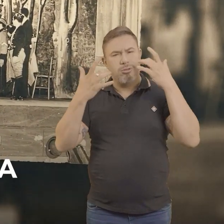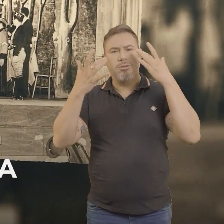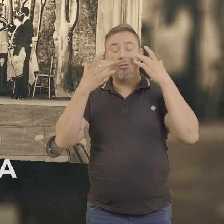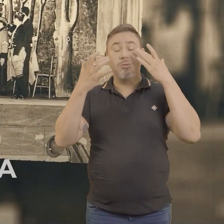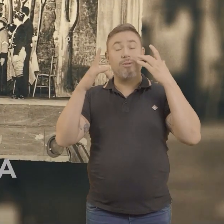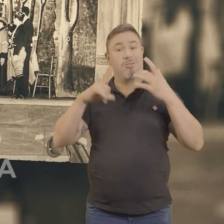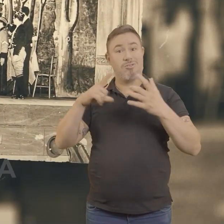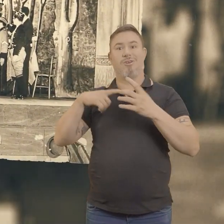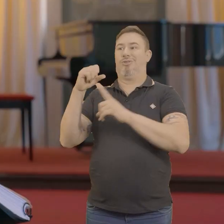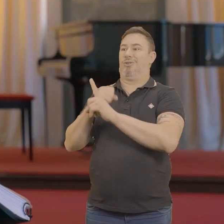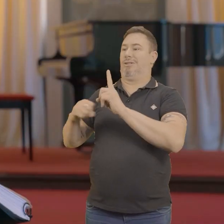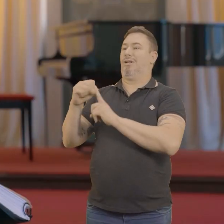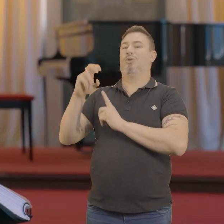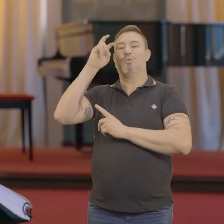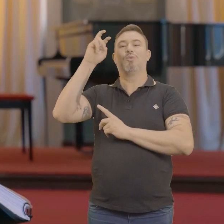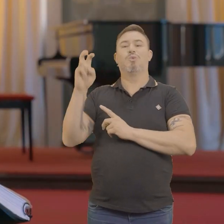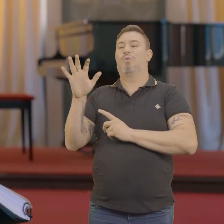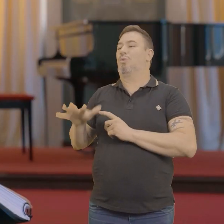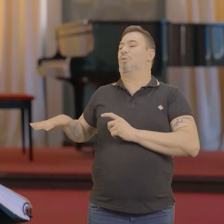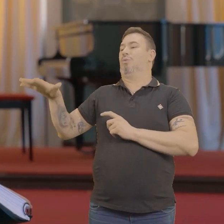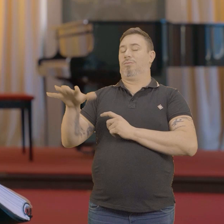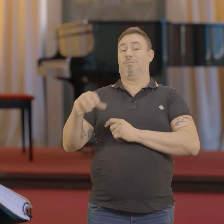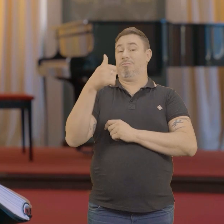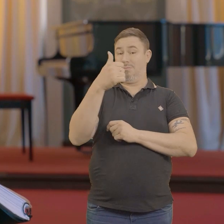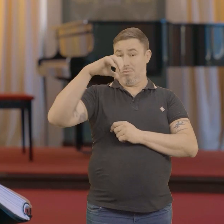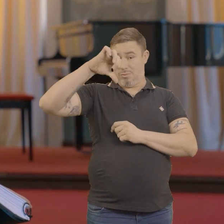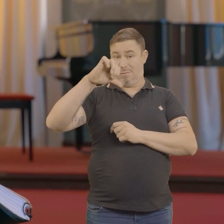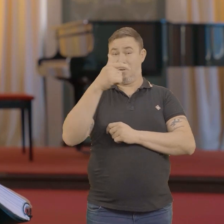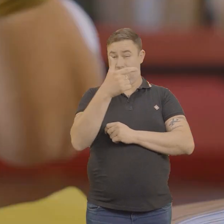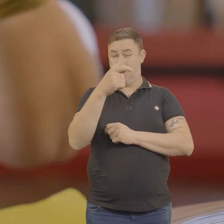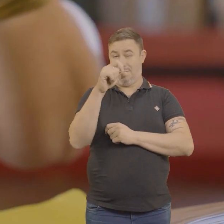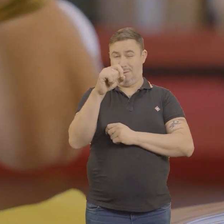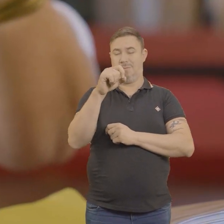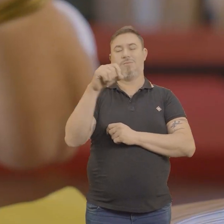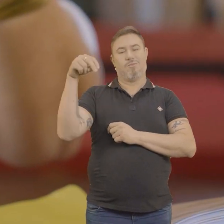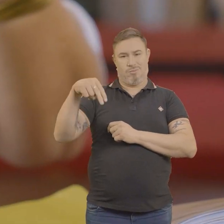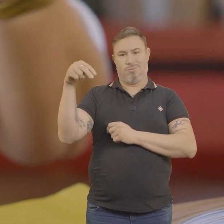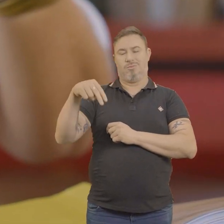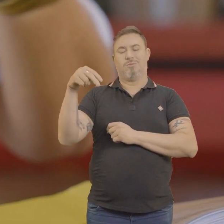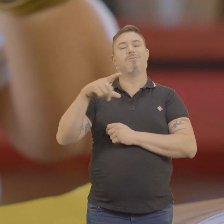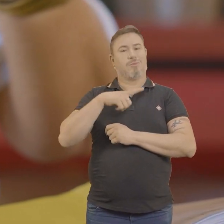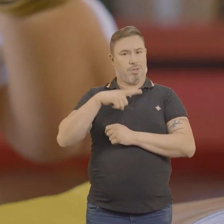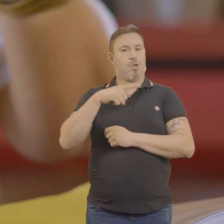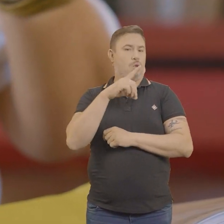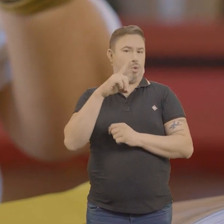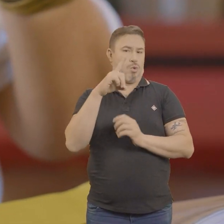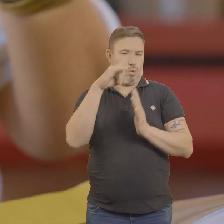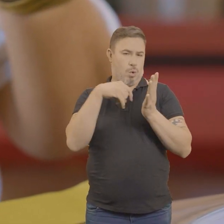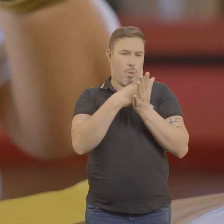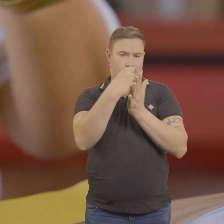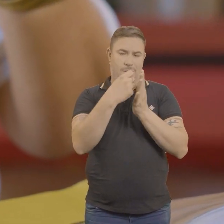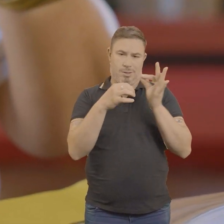Cultura Artística. A sociedade é fundada em 27 de novembro de 35, inclusive eu tenho um documento, né?